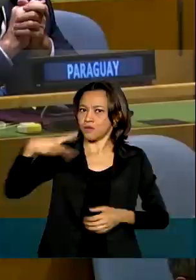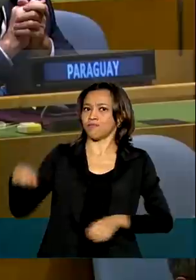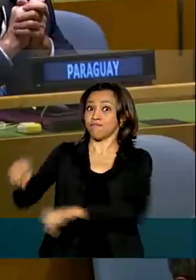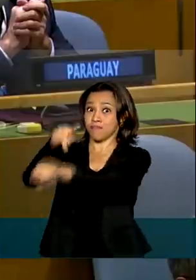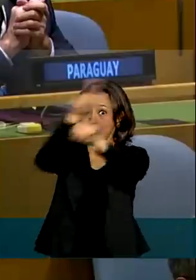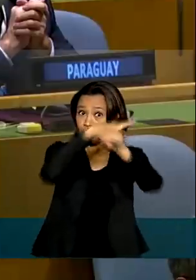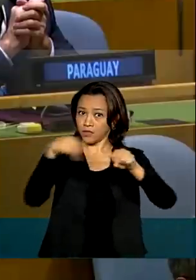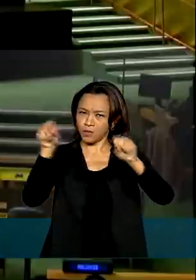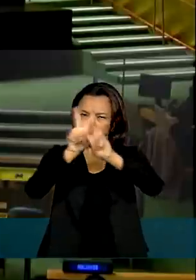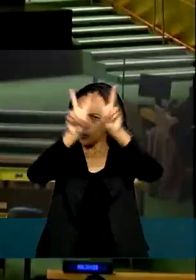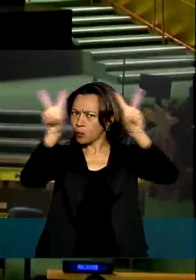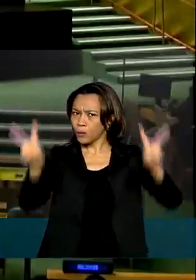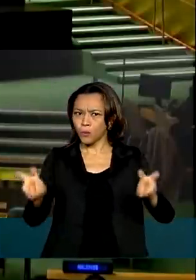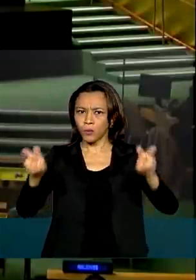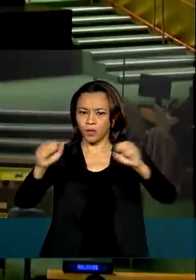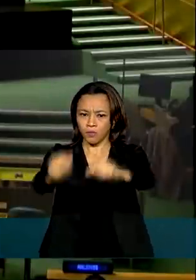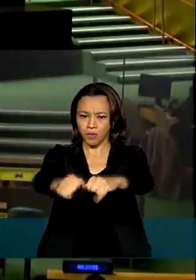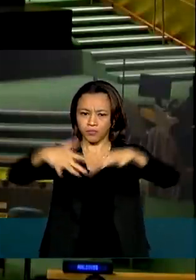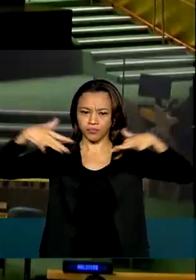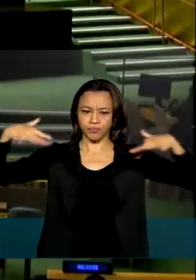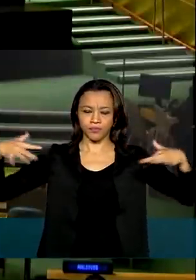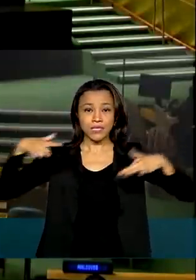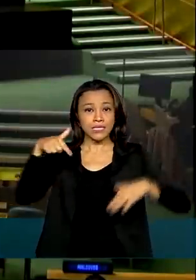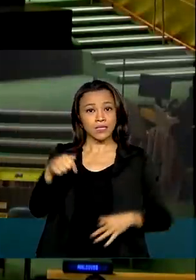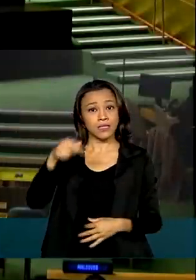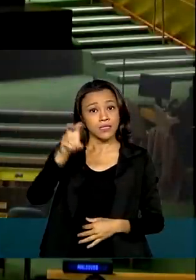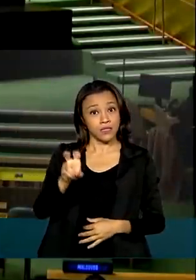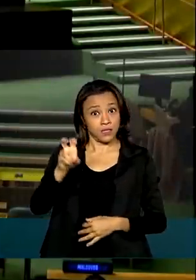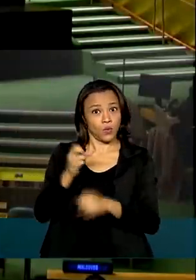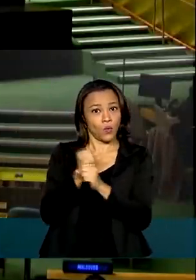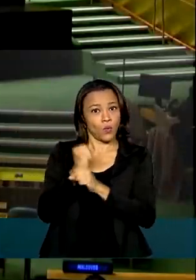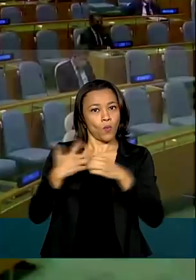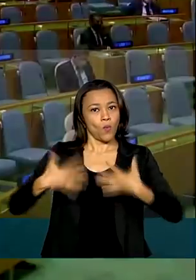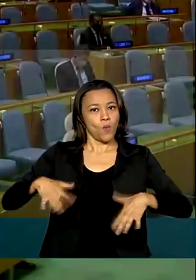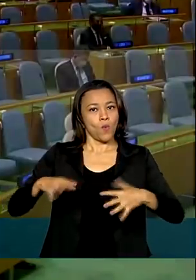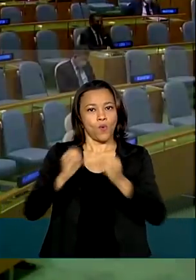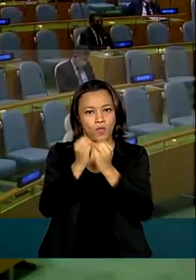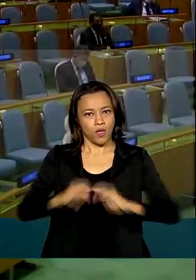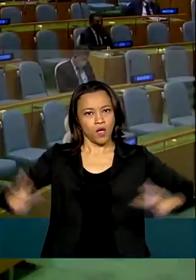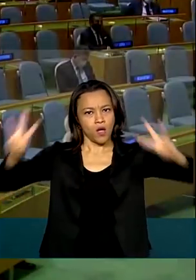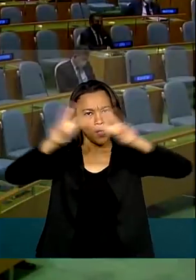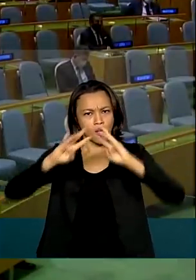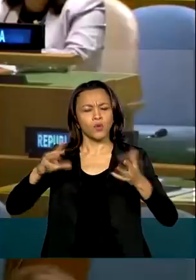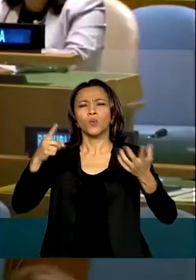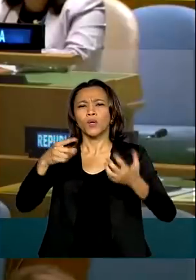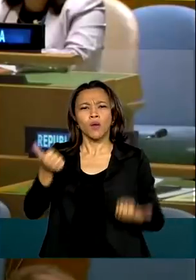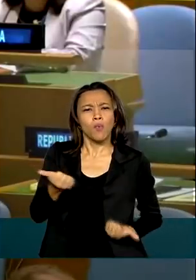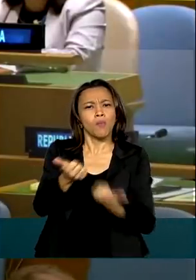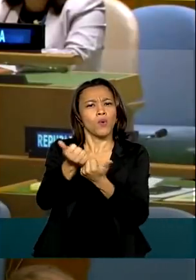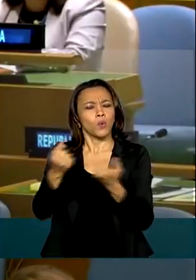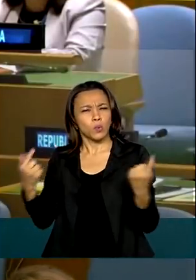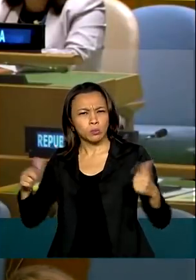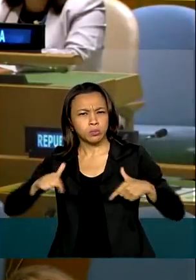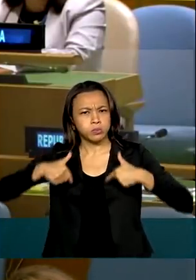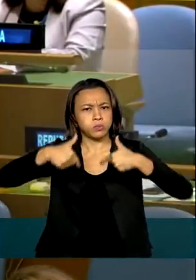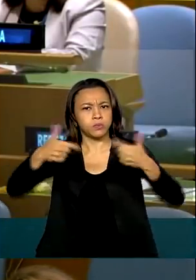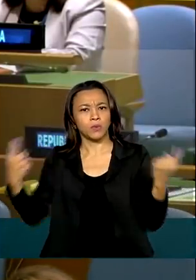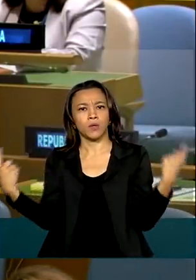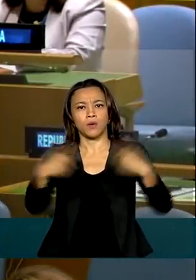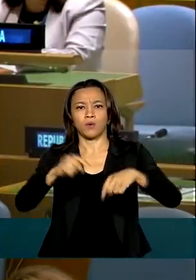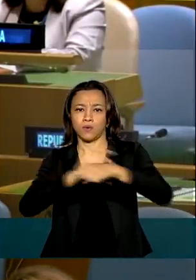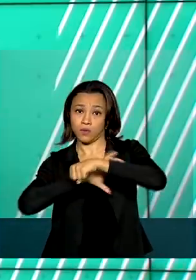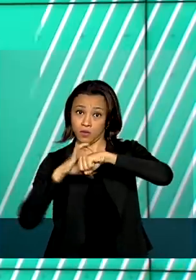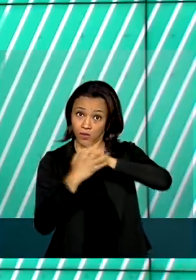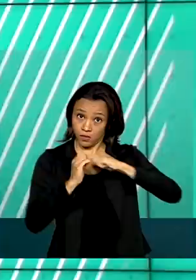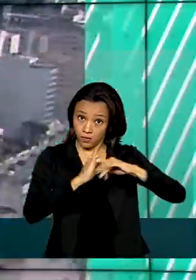O tema da Assembleia, nesses 75 anos da ONU, reforça a aliança dos países no combate ao novo coronavírus.